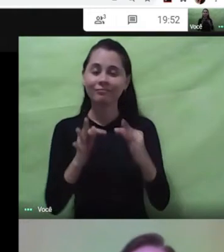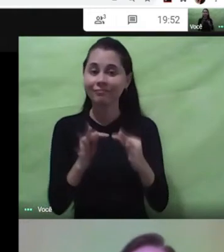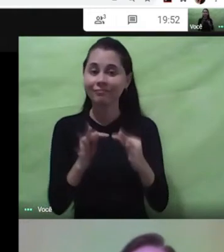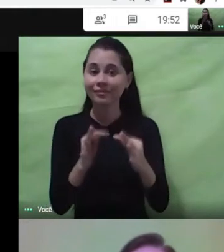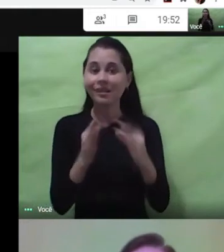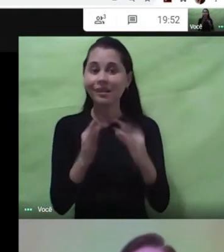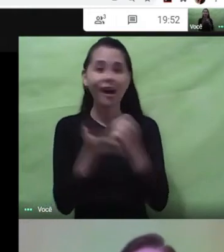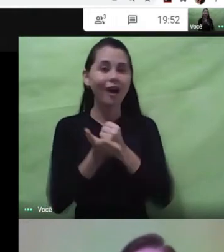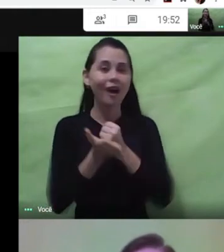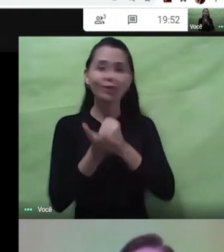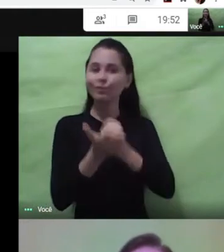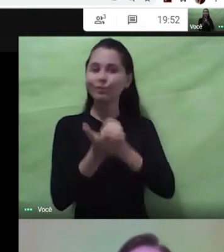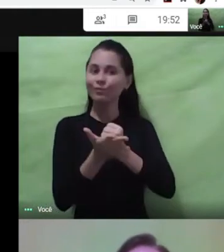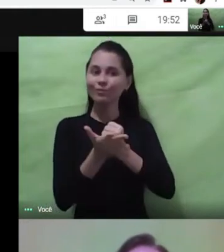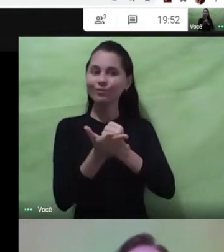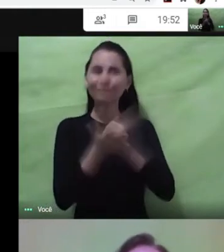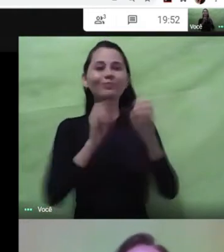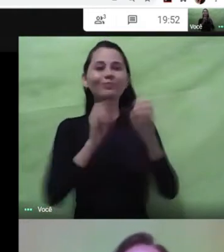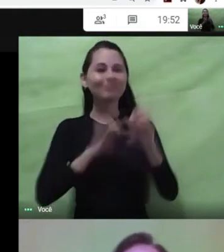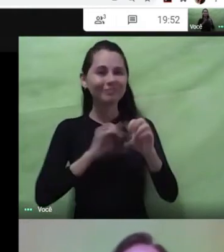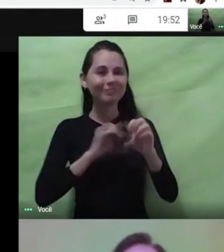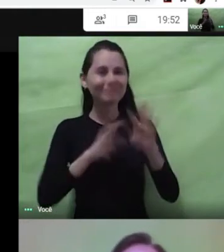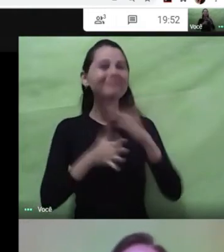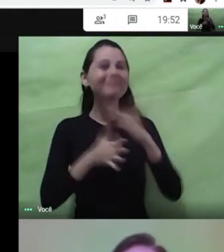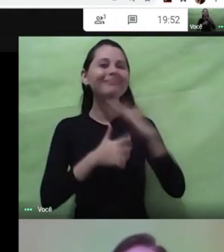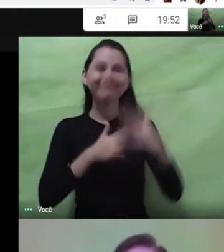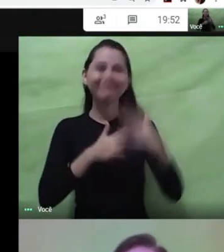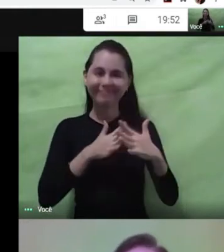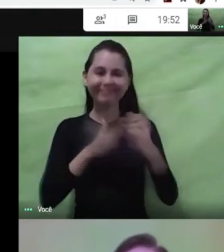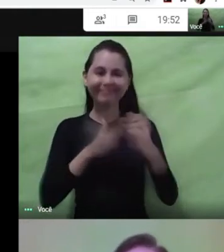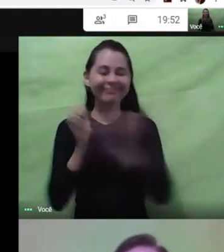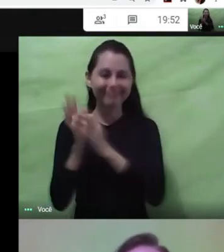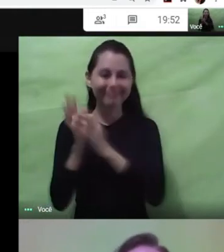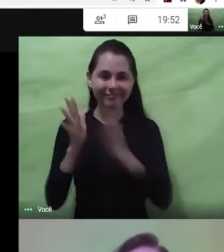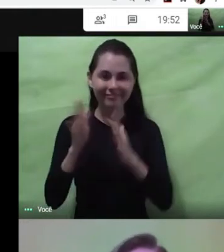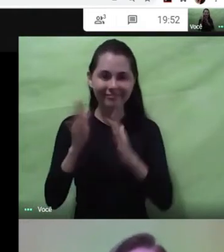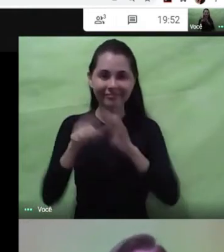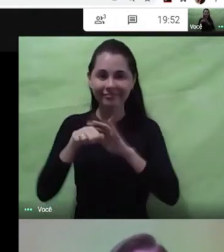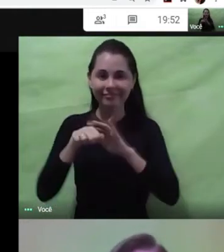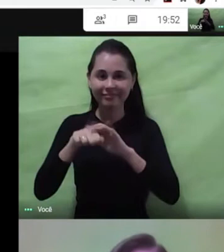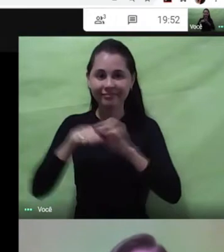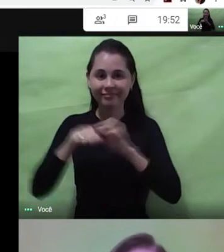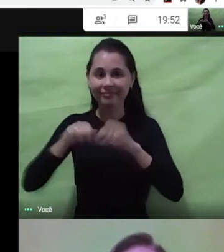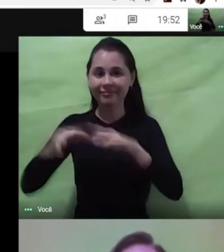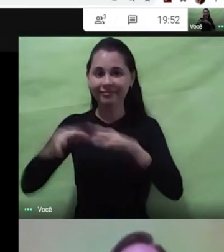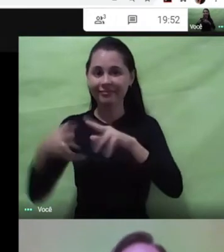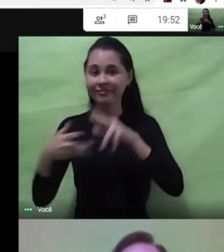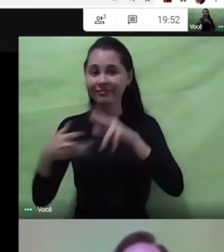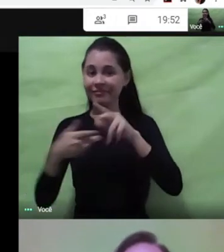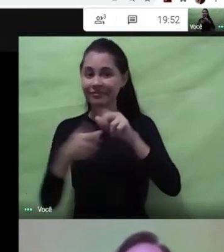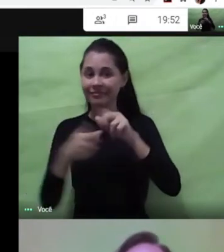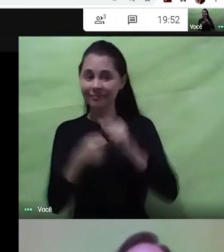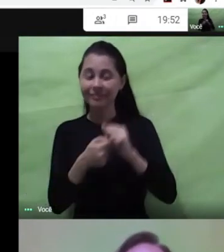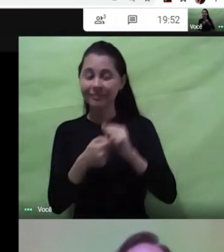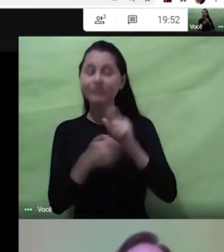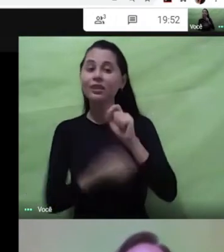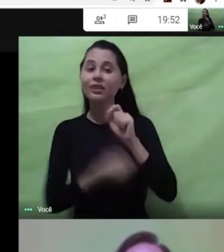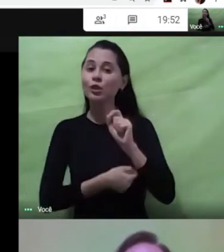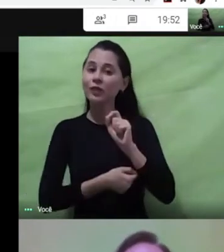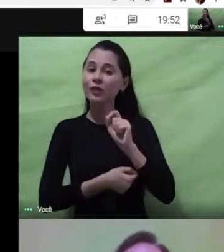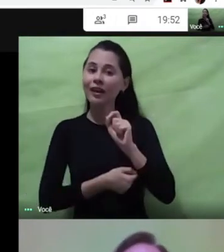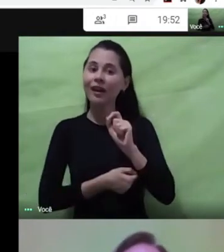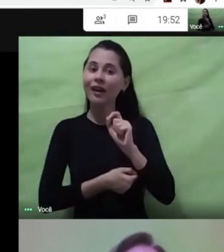ao ensino de Libras em tempos de pandemia. Haja vista contribuir para